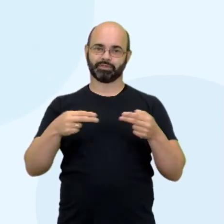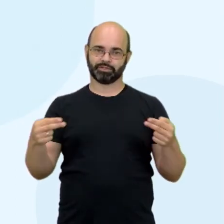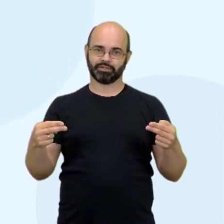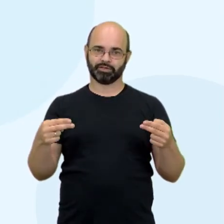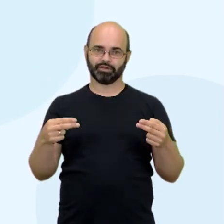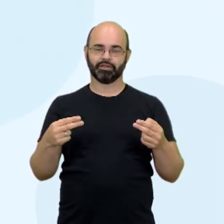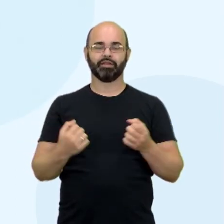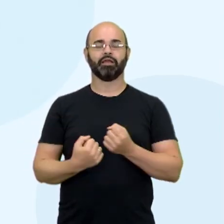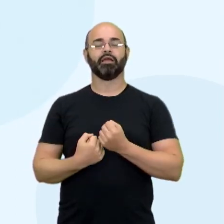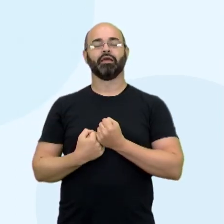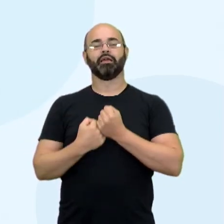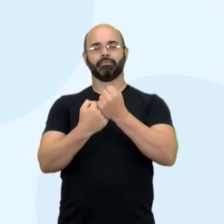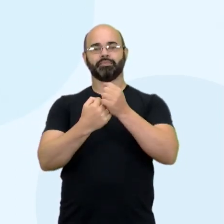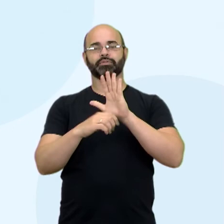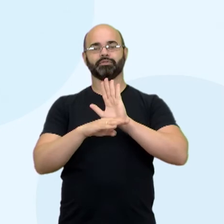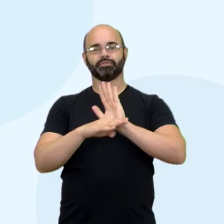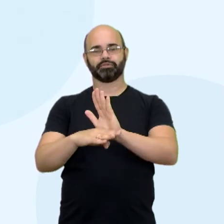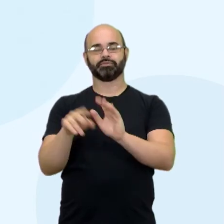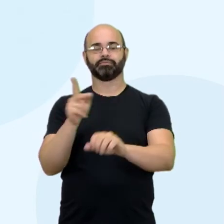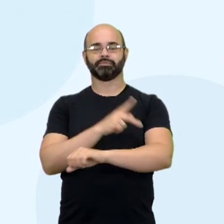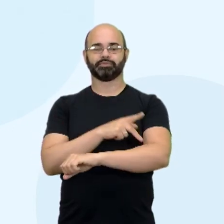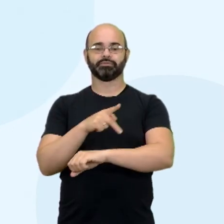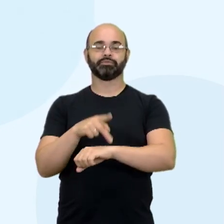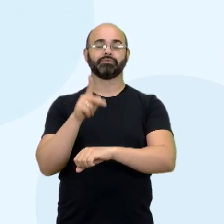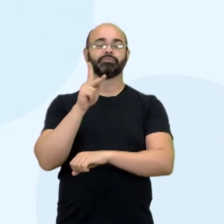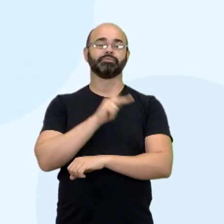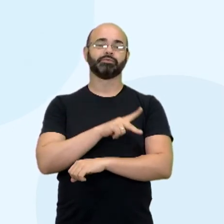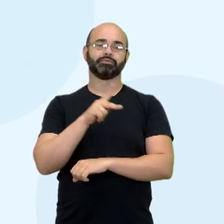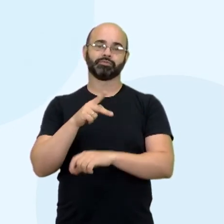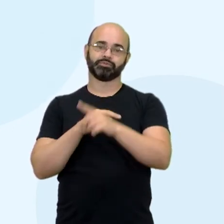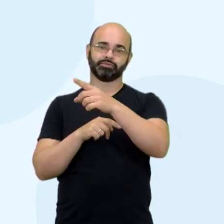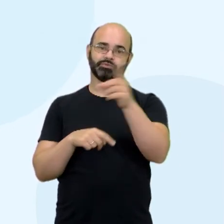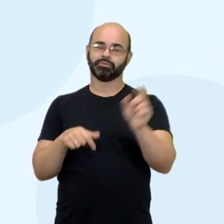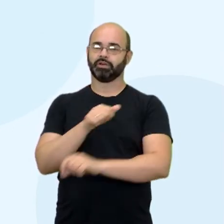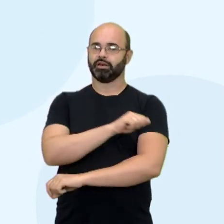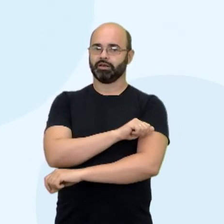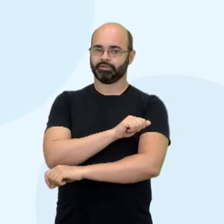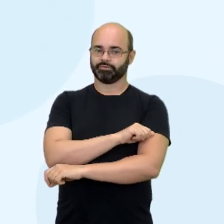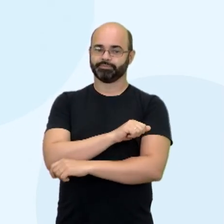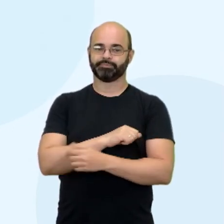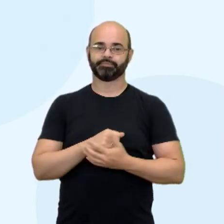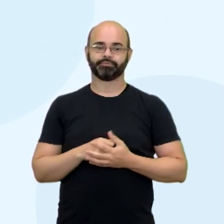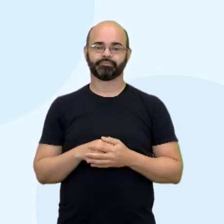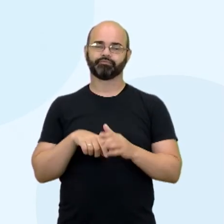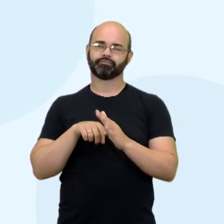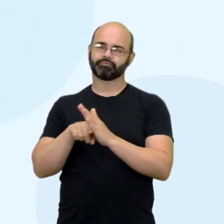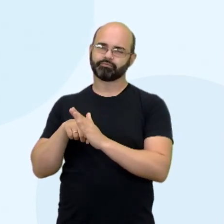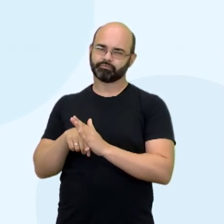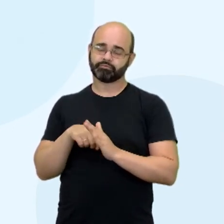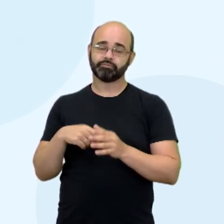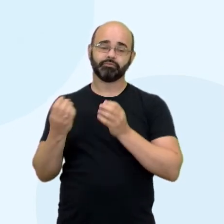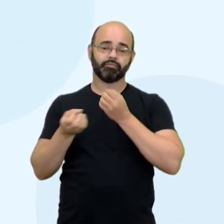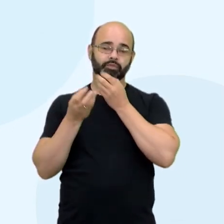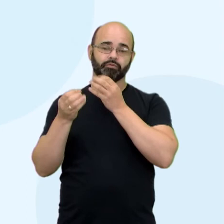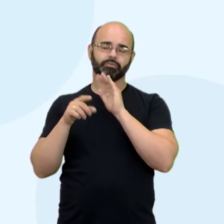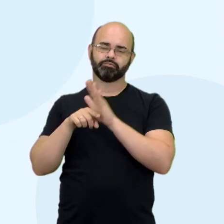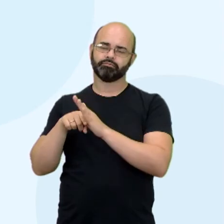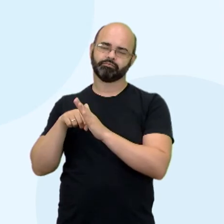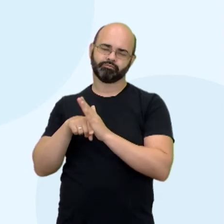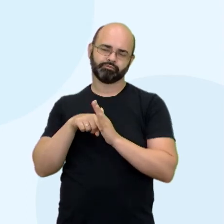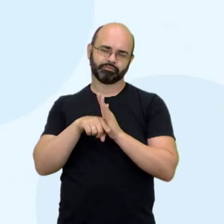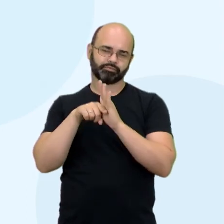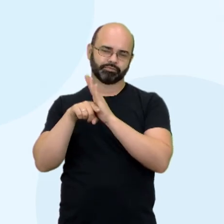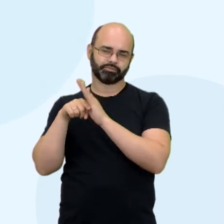aí uma sugestão de trabalho aí dos professores para os seus alunos aí, ó. Faça uma análise dos dados gerados a partir do